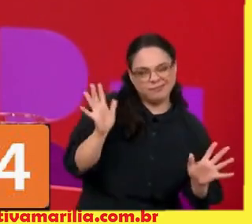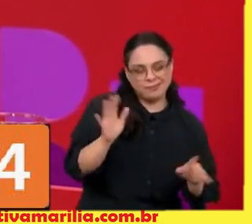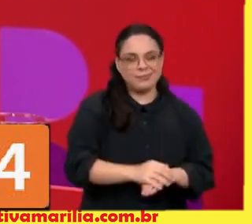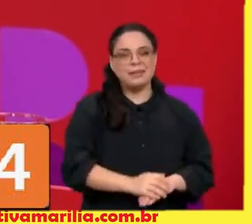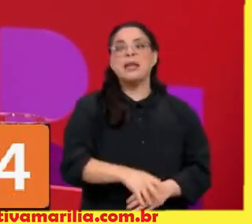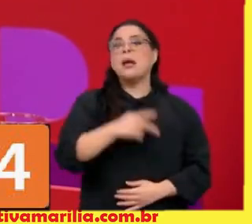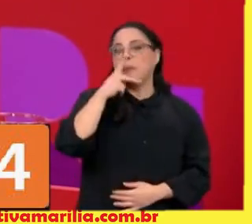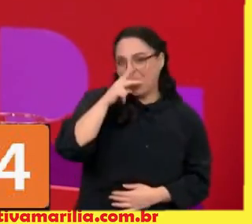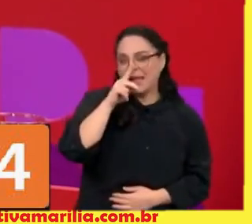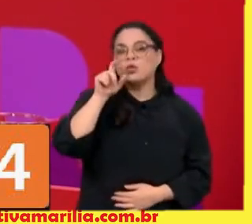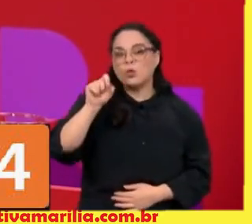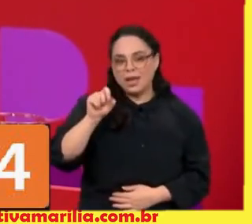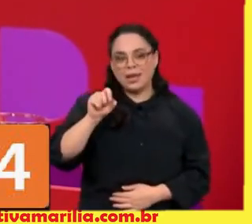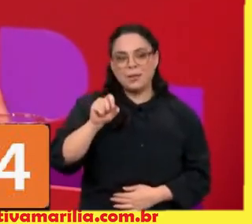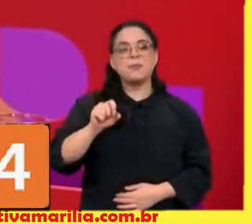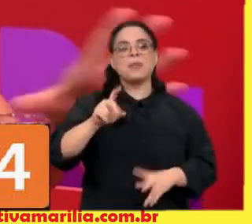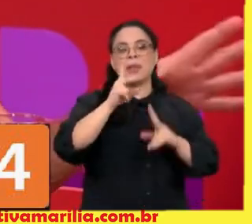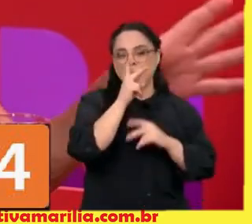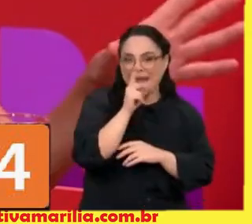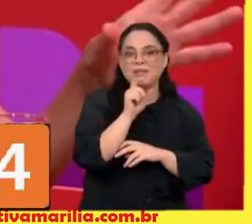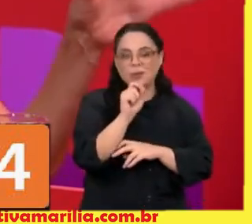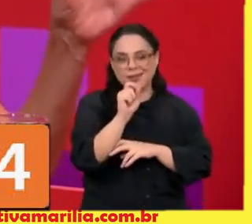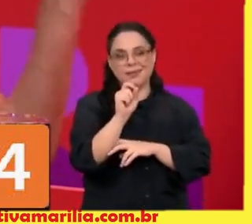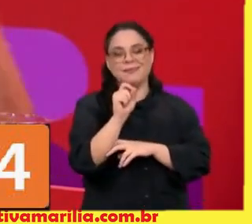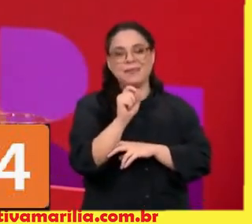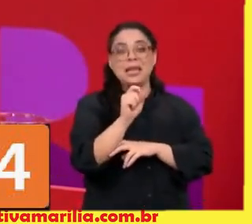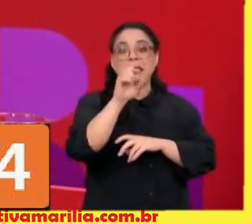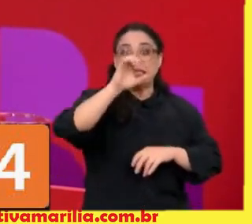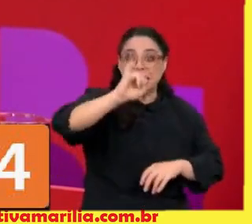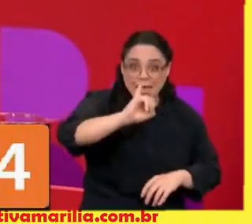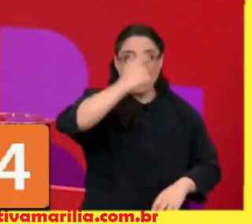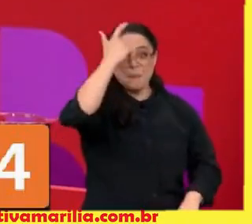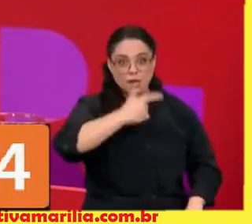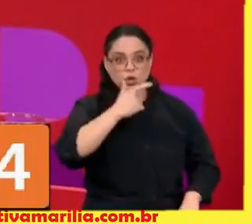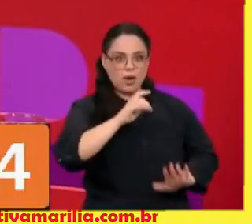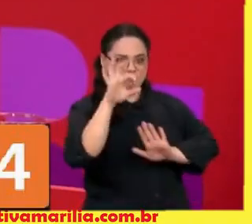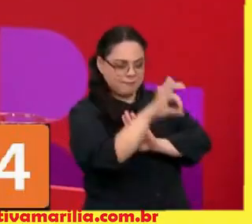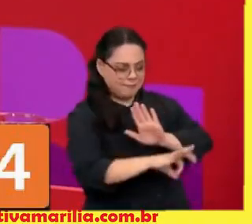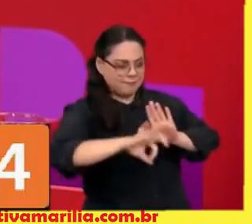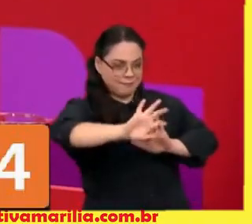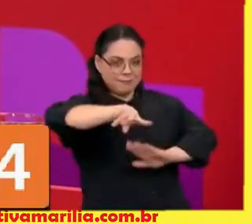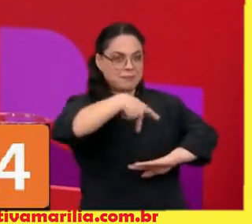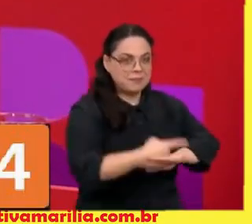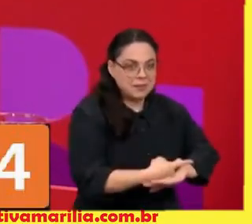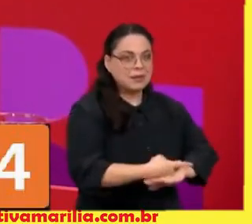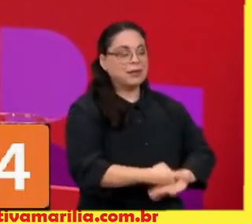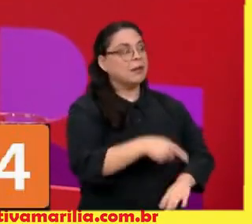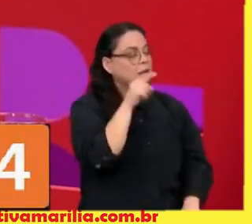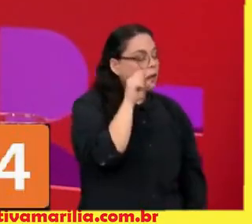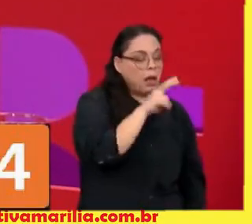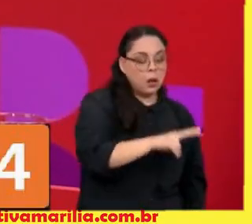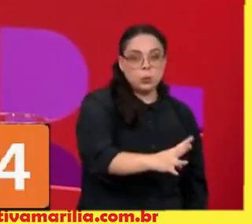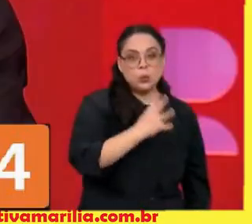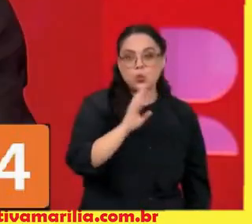terra que não conhecia, que nem gripe em índio. Pega, que é uma beleza. Só que gripe em índio pega e mata. Claro. Psicanálise pega. E as